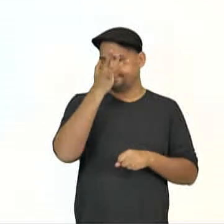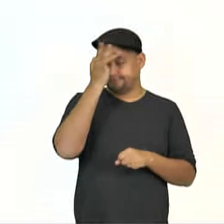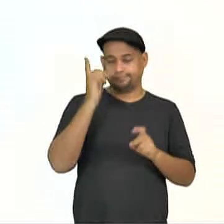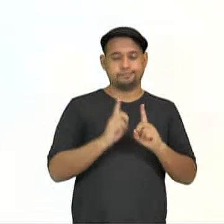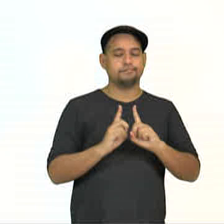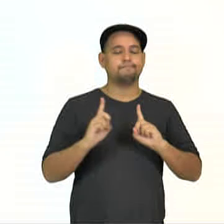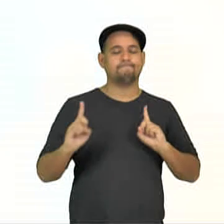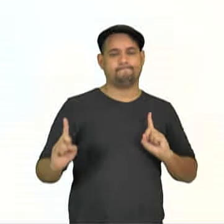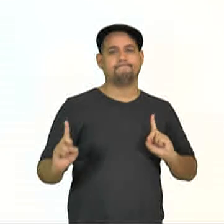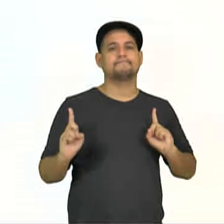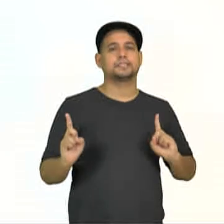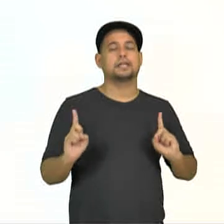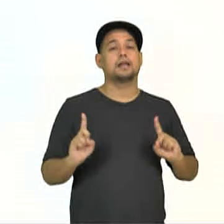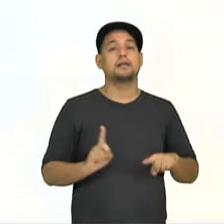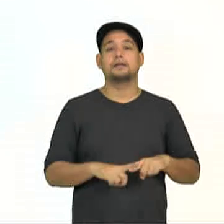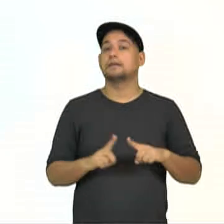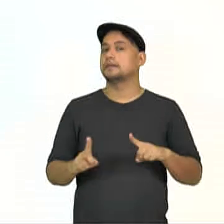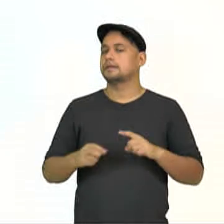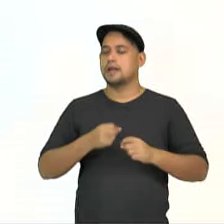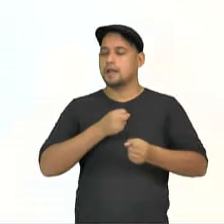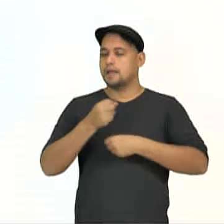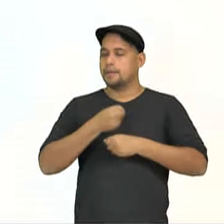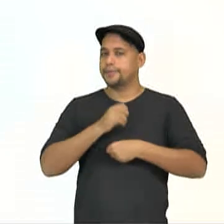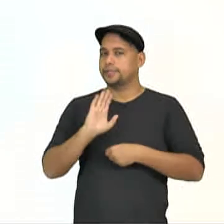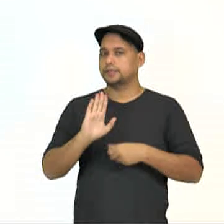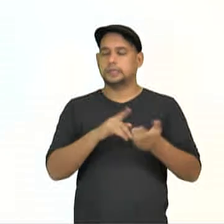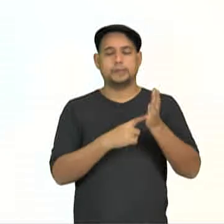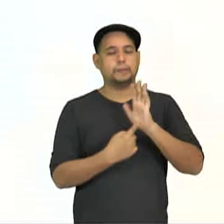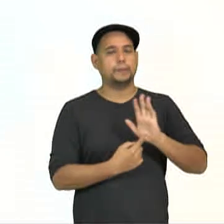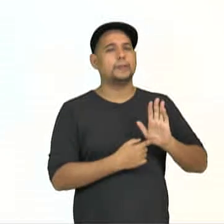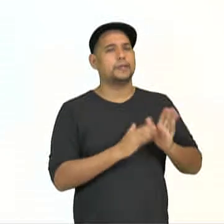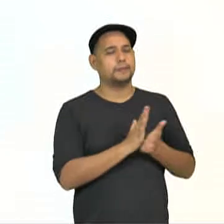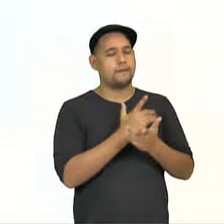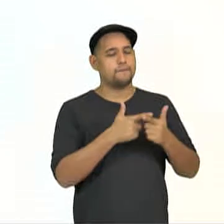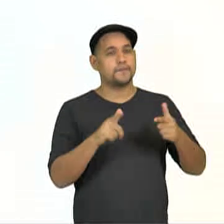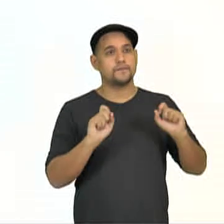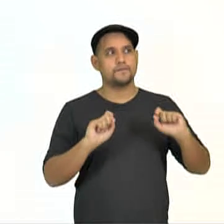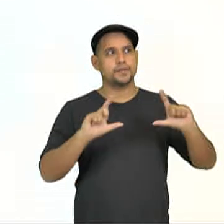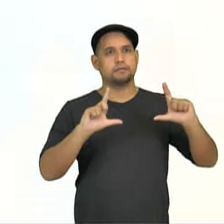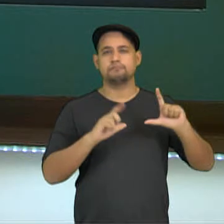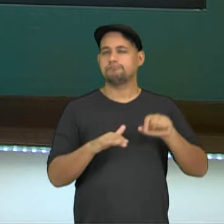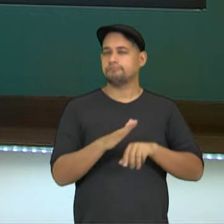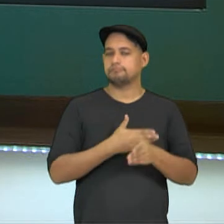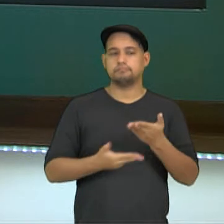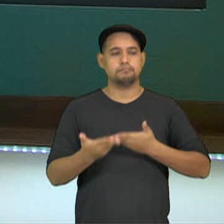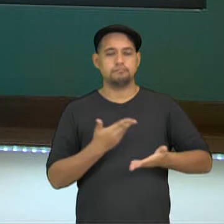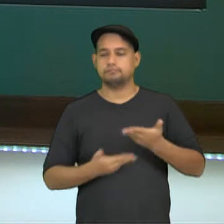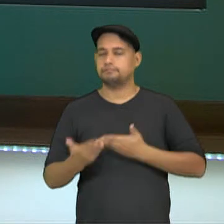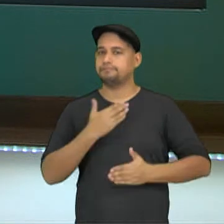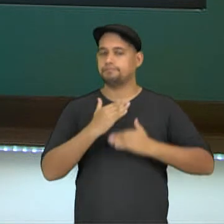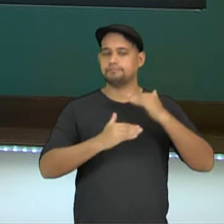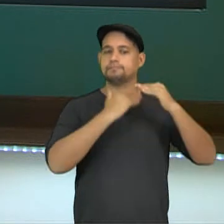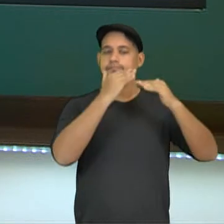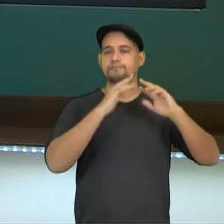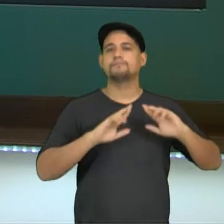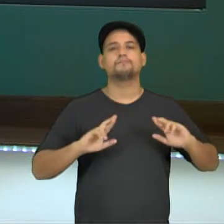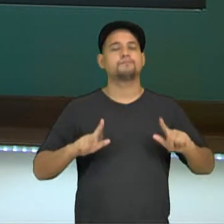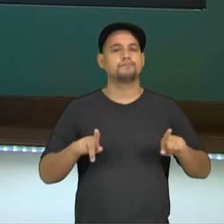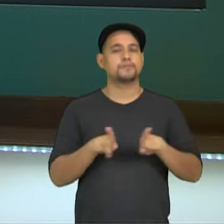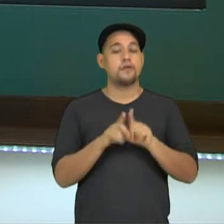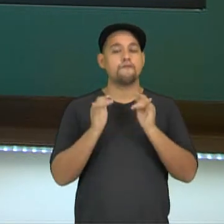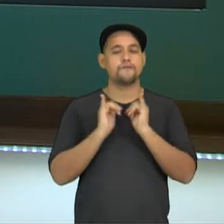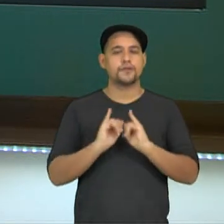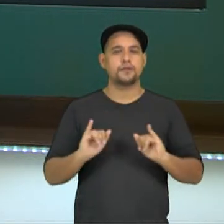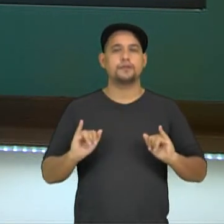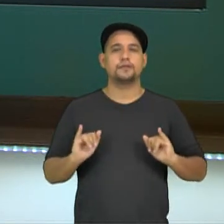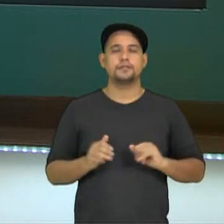distanciamento social. Então uma reportagem ela já traz ali uma problemática a ser conversada, debatida, desenvolvida, diferente da